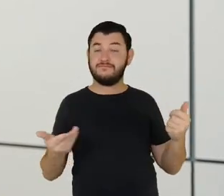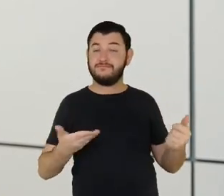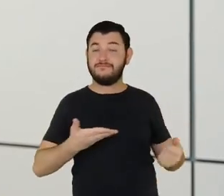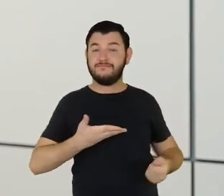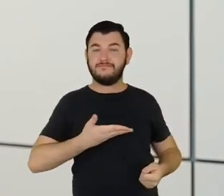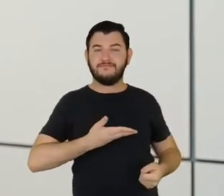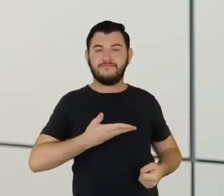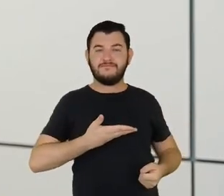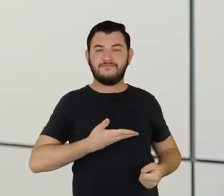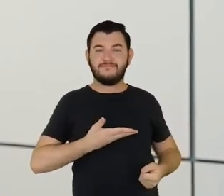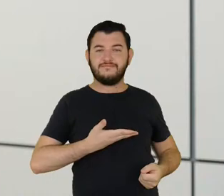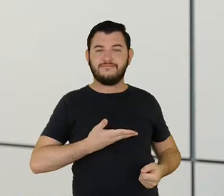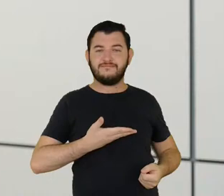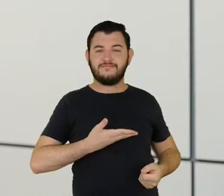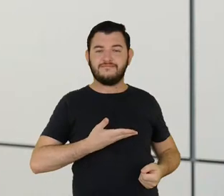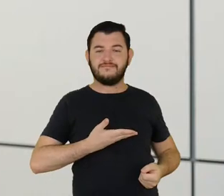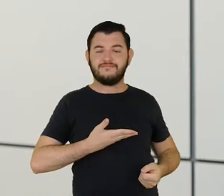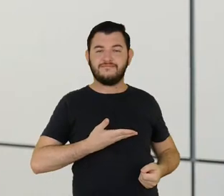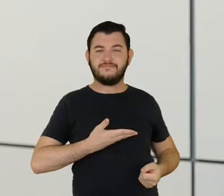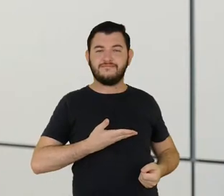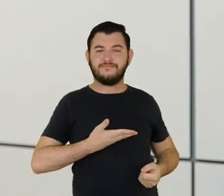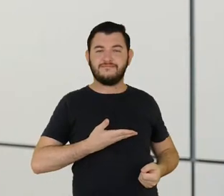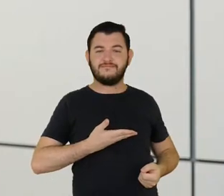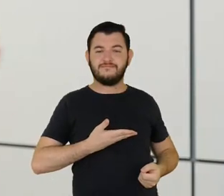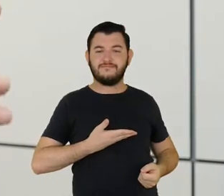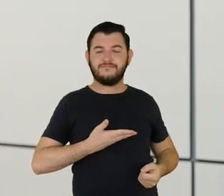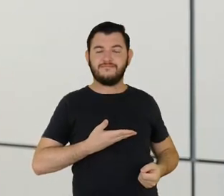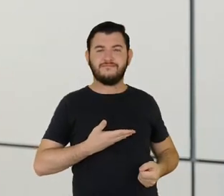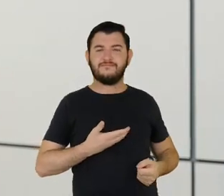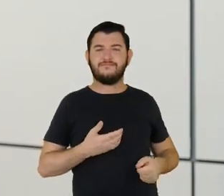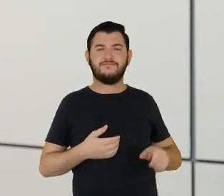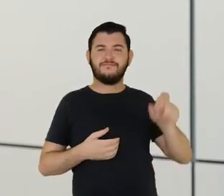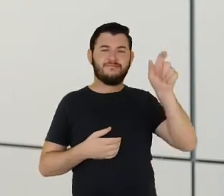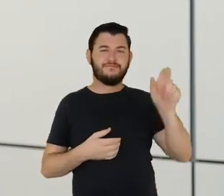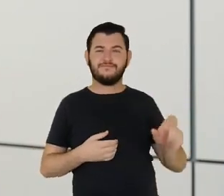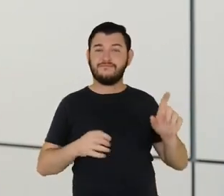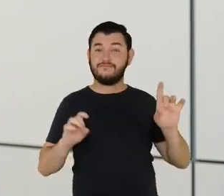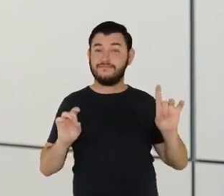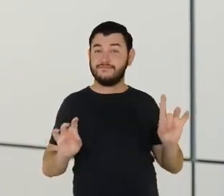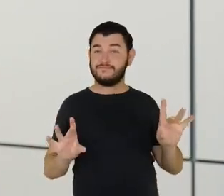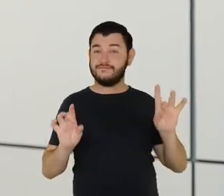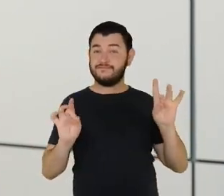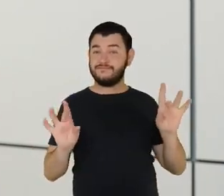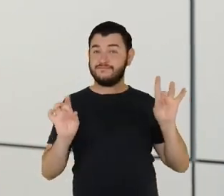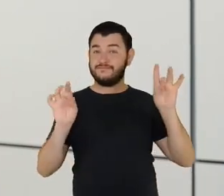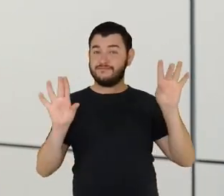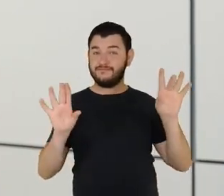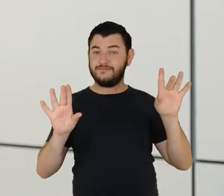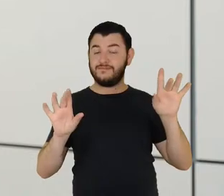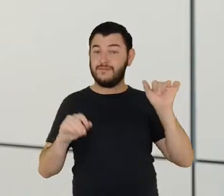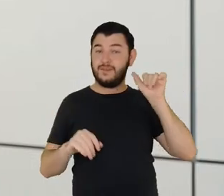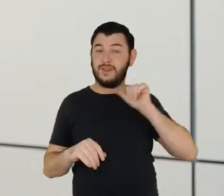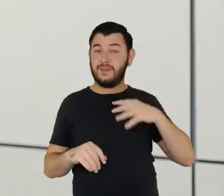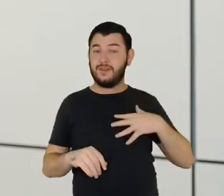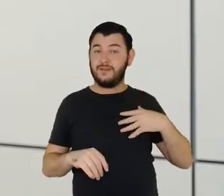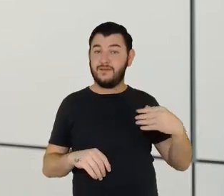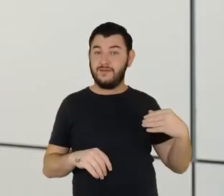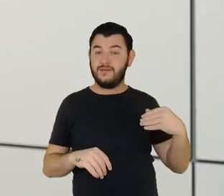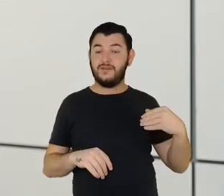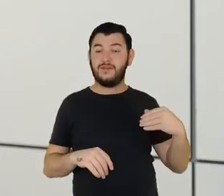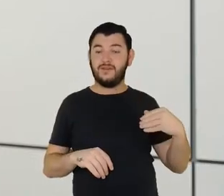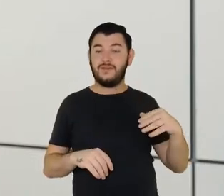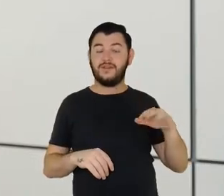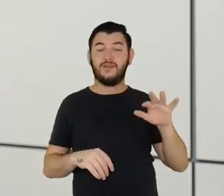um ser humano especial. Não é à toa ela é filha do Fernando Torres com Fernanda Montenegro. Ele chama Fernanda Torres. Isso. O pai dela